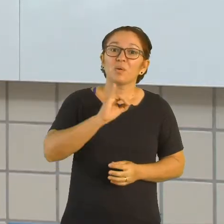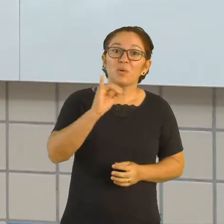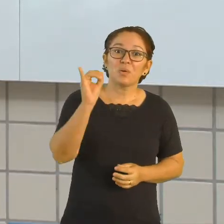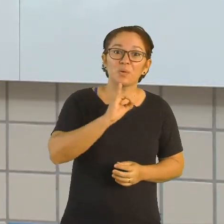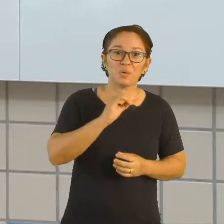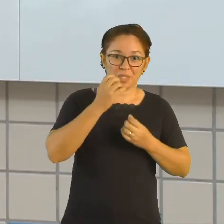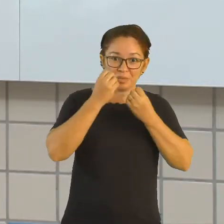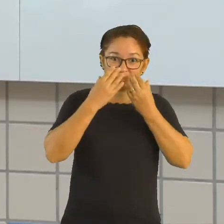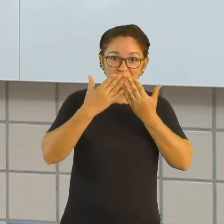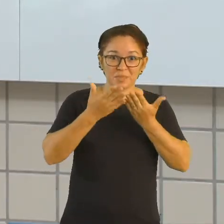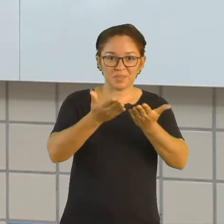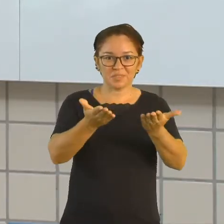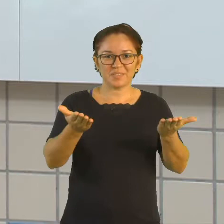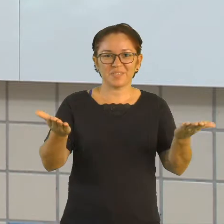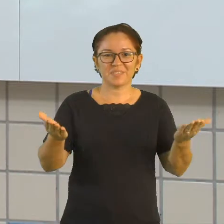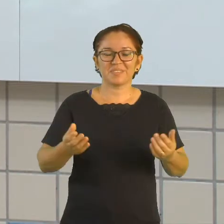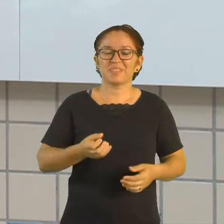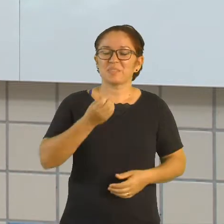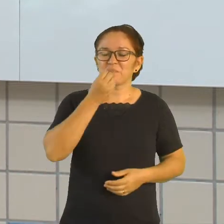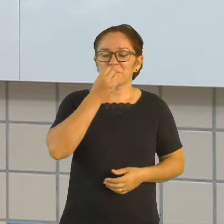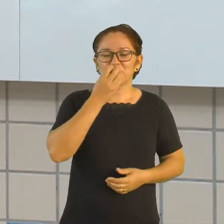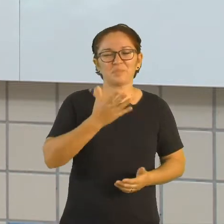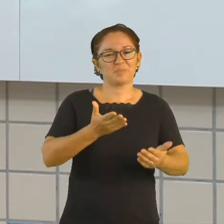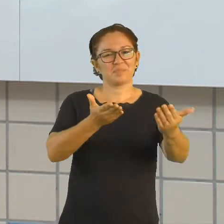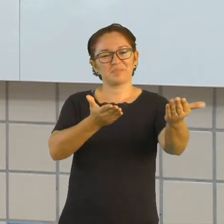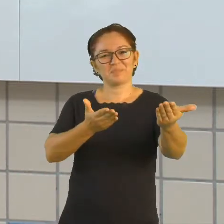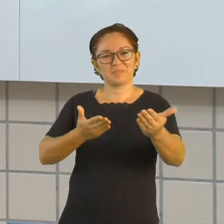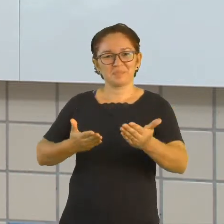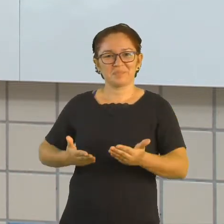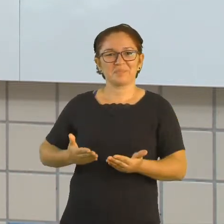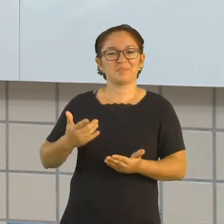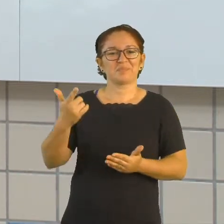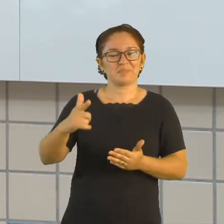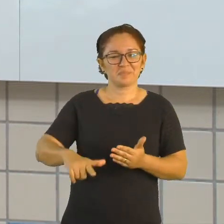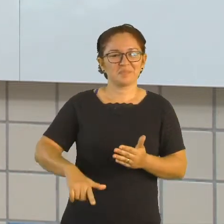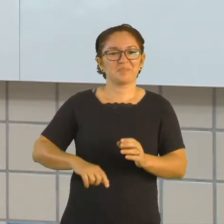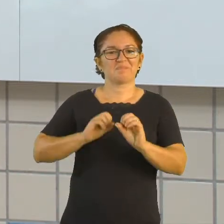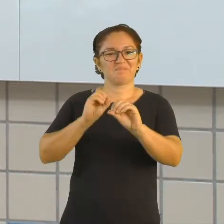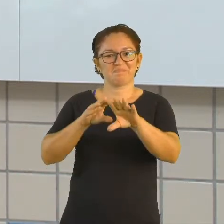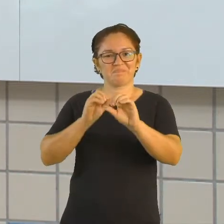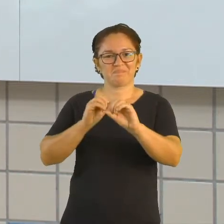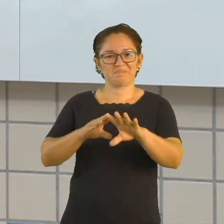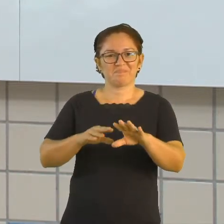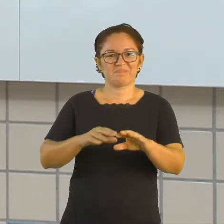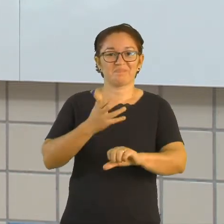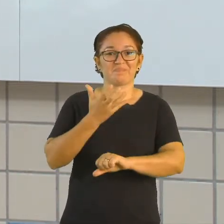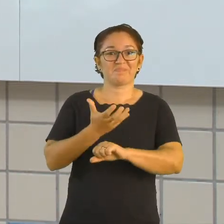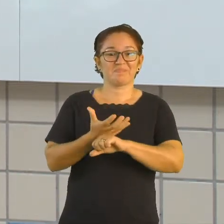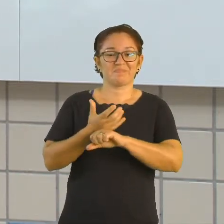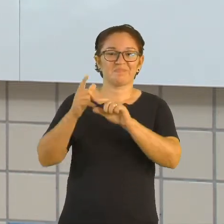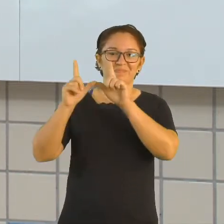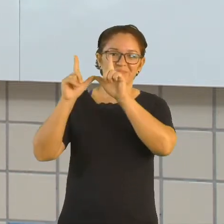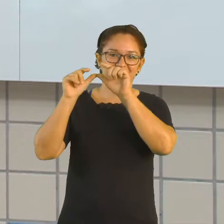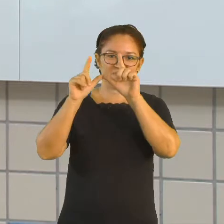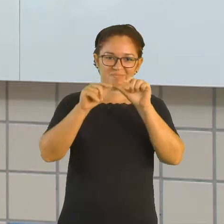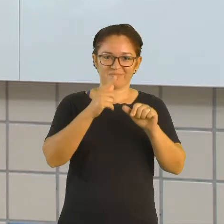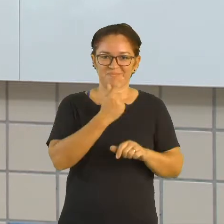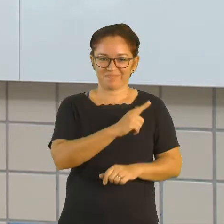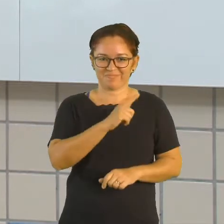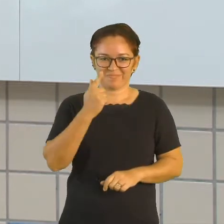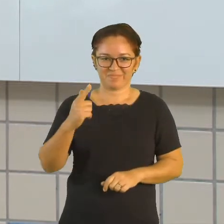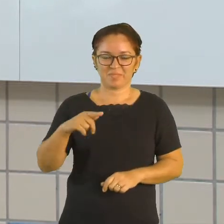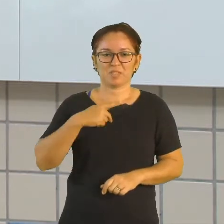pessoal, tudo bem com vocês? Sejam todos bem-vindos a mais uma aula de Geografia. Eu sou professora